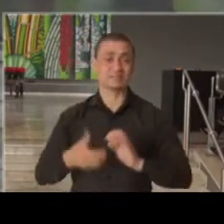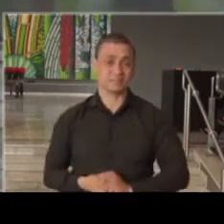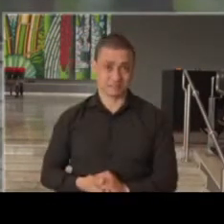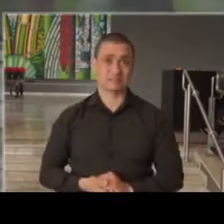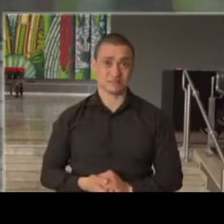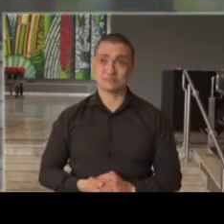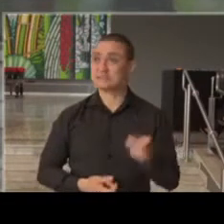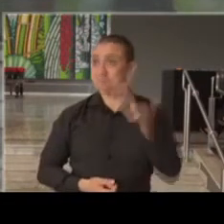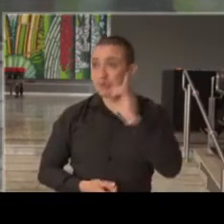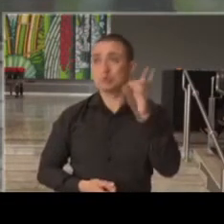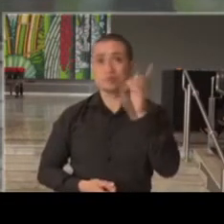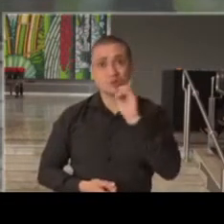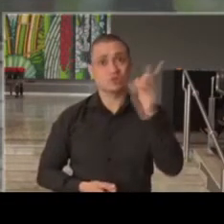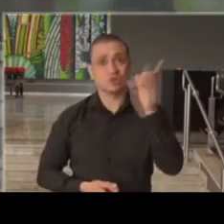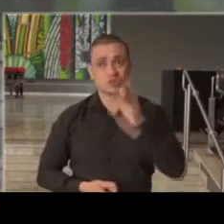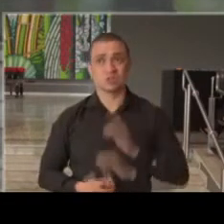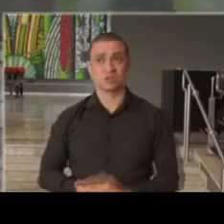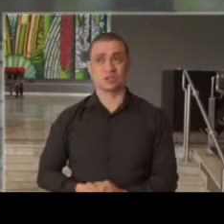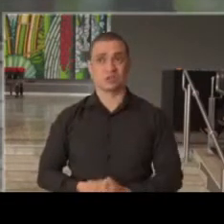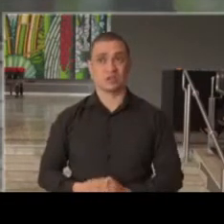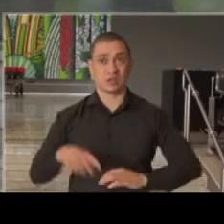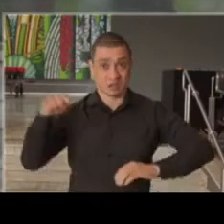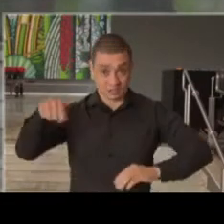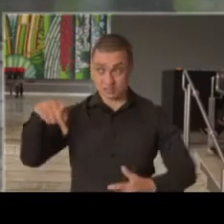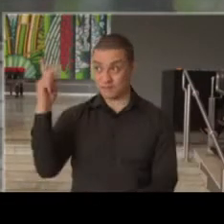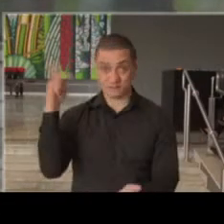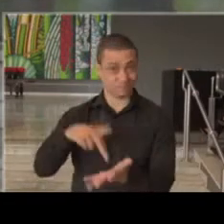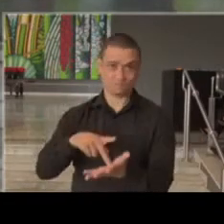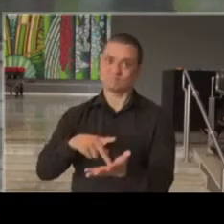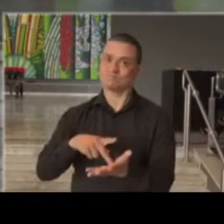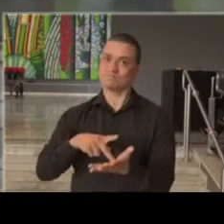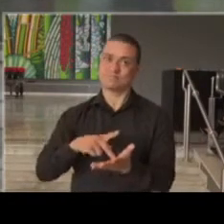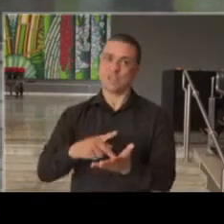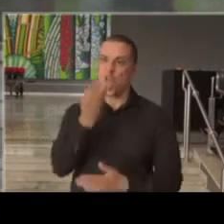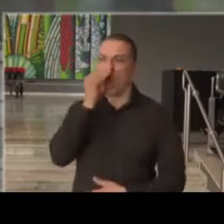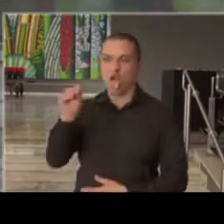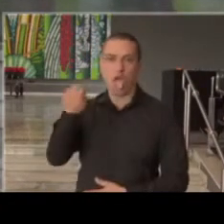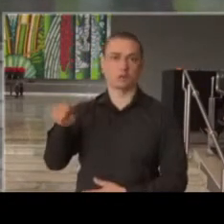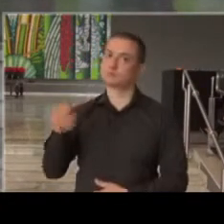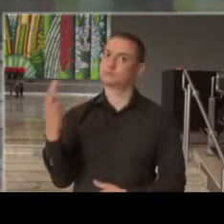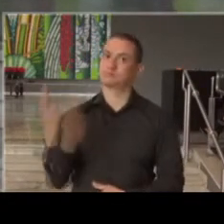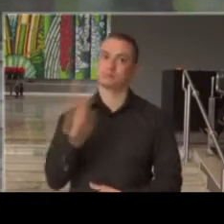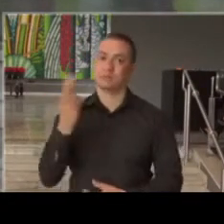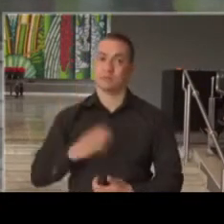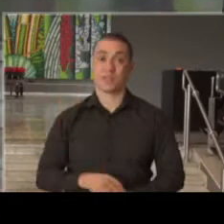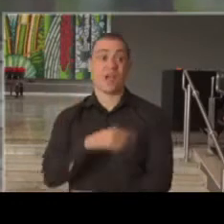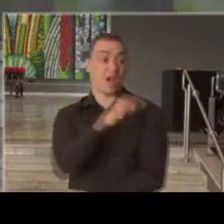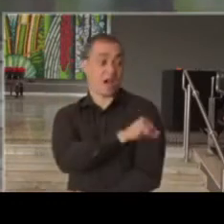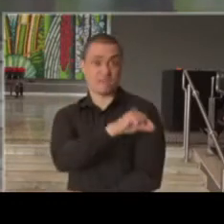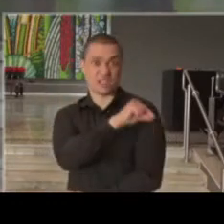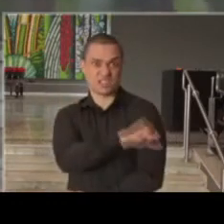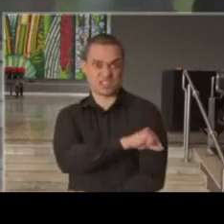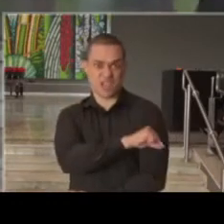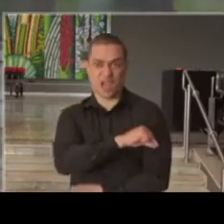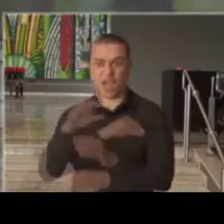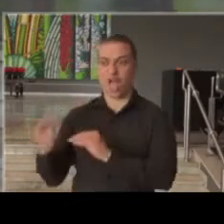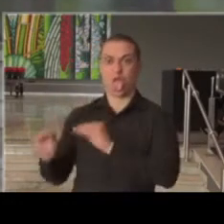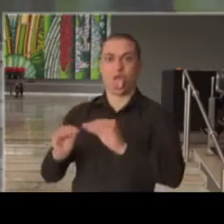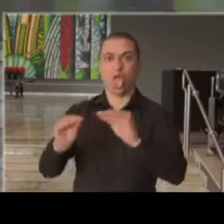todos os dias no Brasil. Essa é uma realidade que não pode ser ignorada. A vacina não pode ser